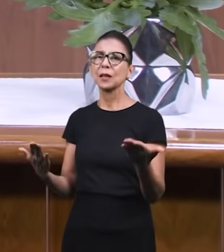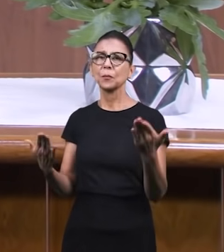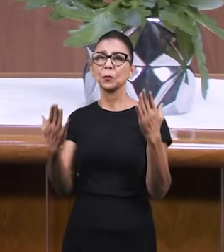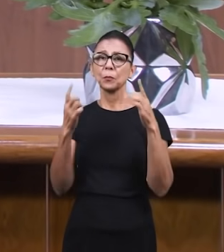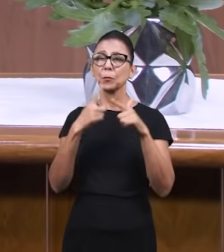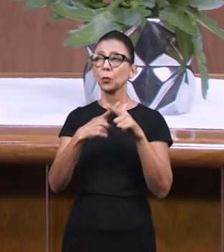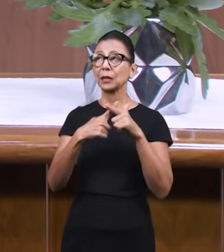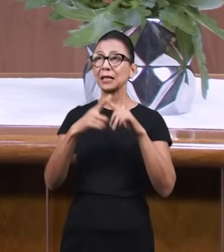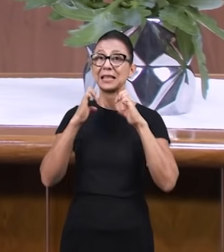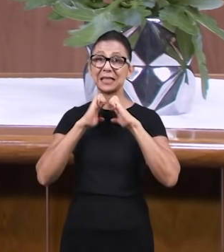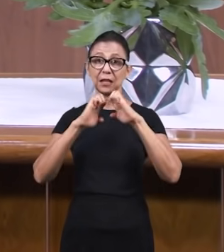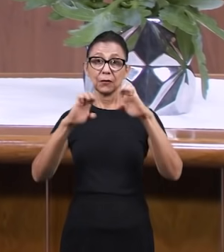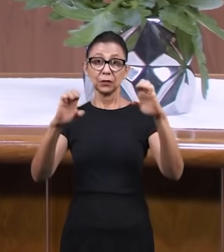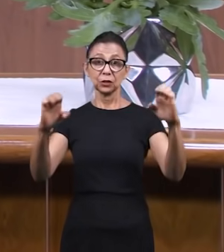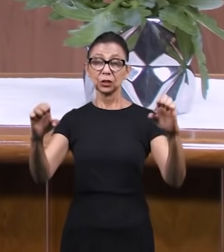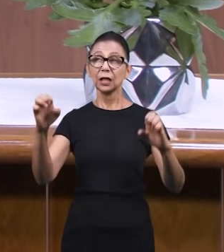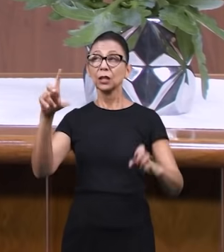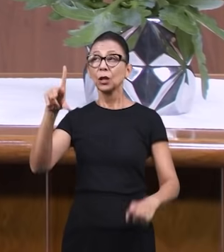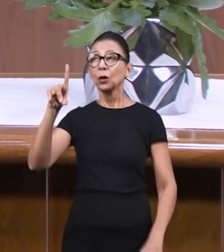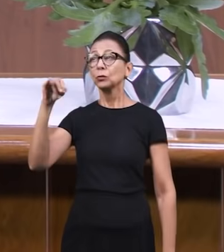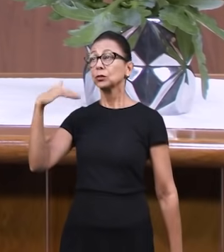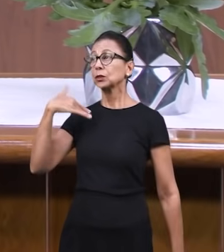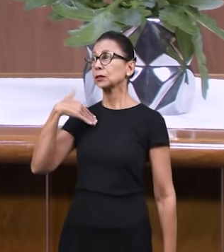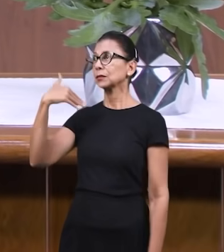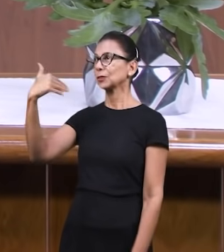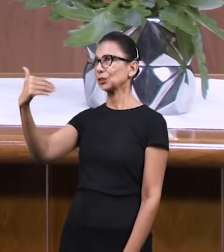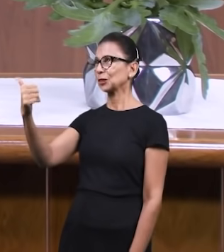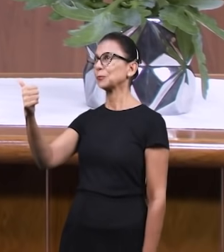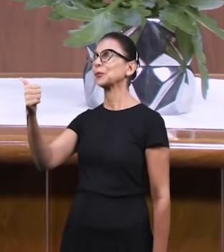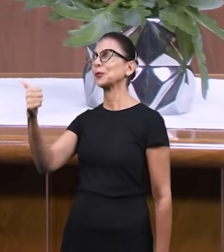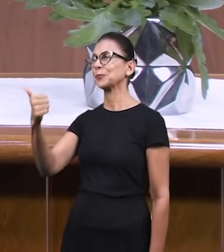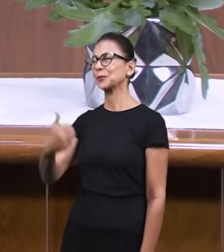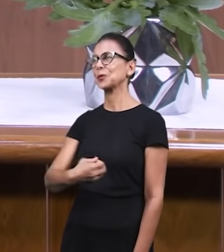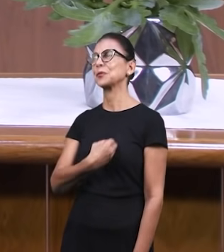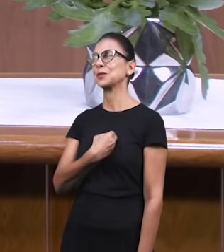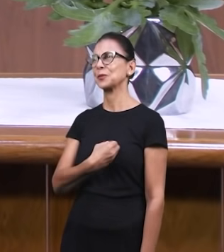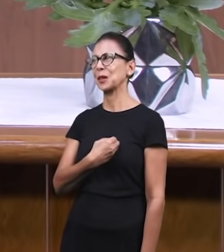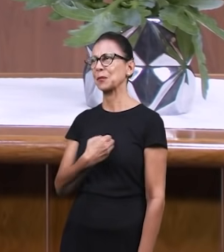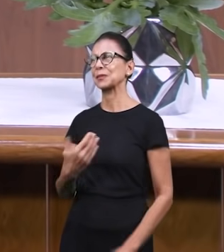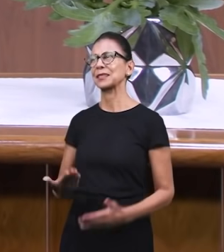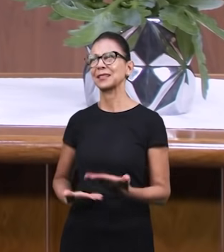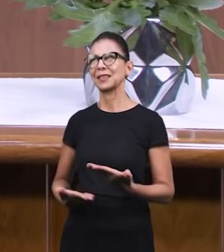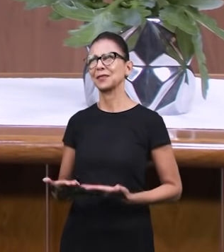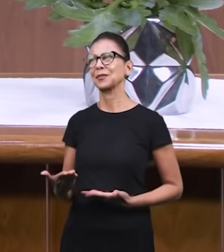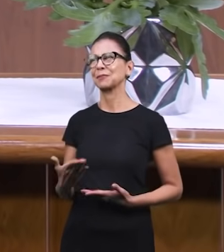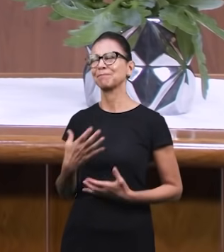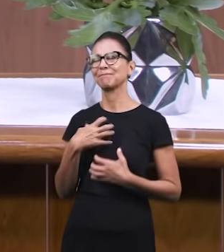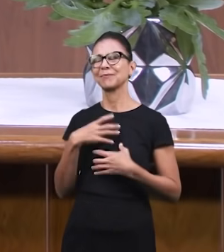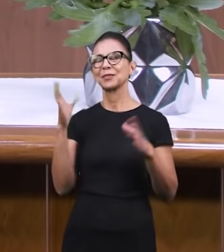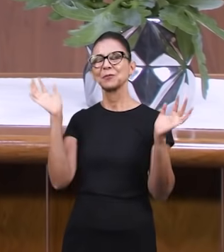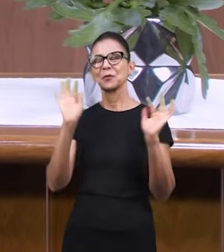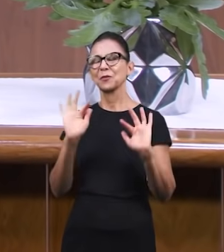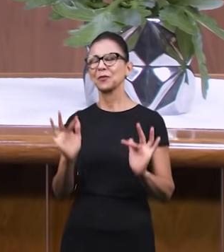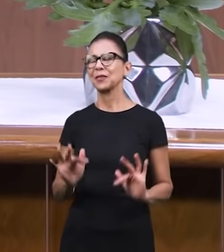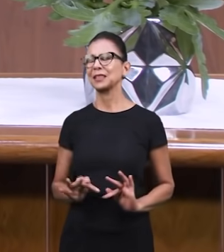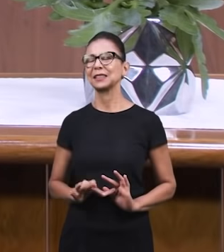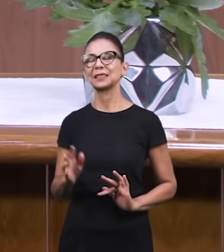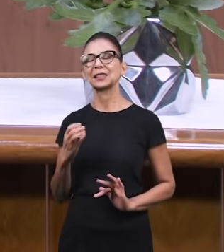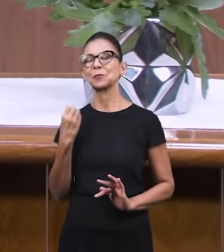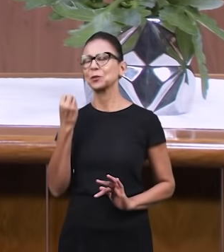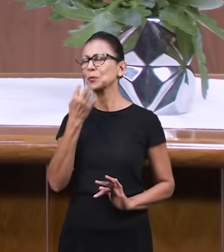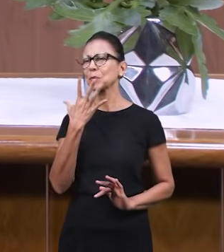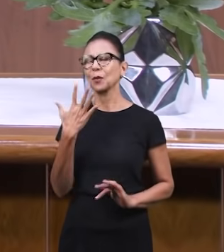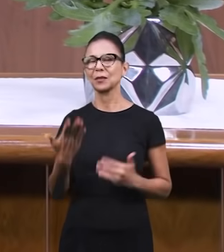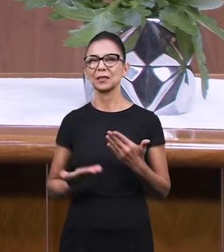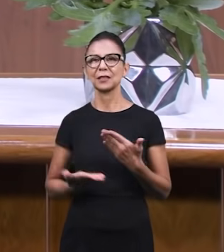dia nos colocou na sua presença. E felizes nós estamos, porque nada para nós é melhor do que servir a um Deus